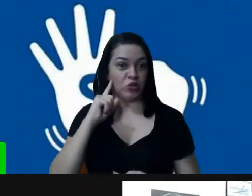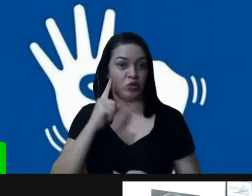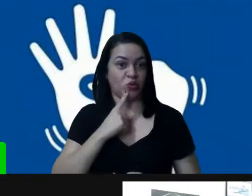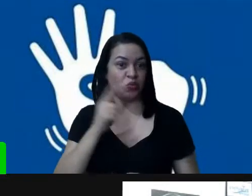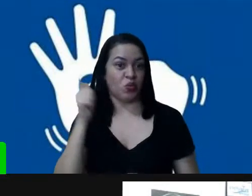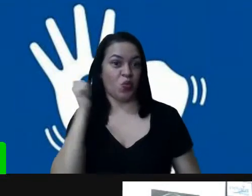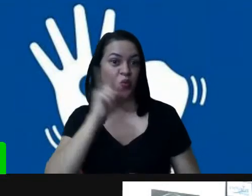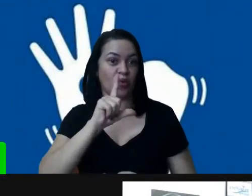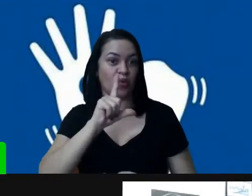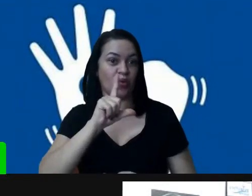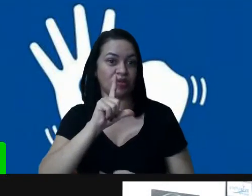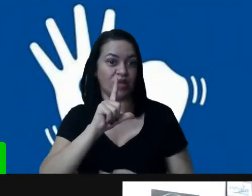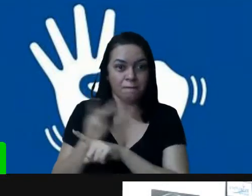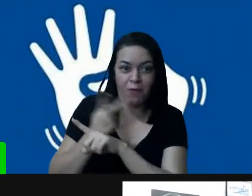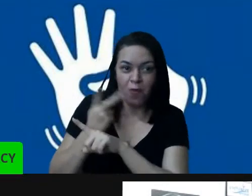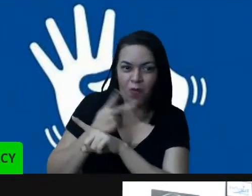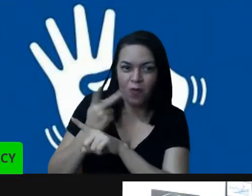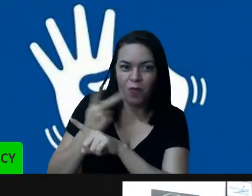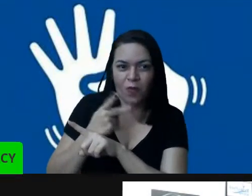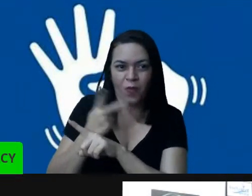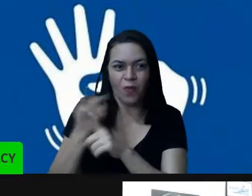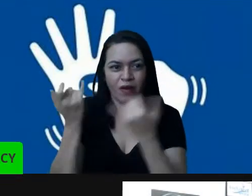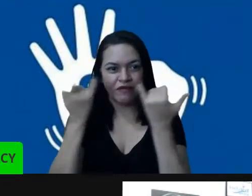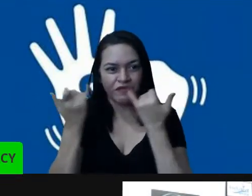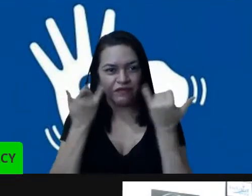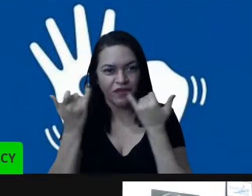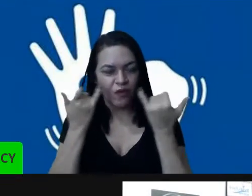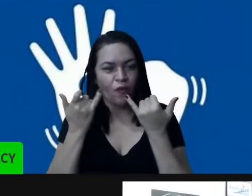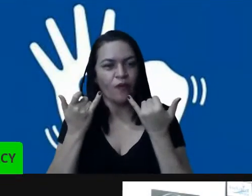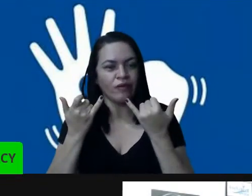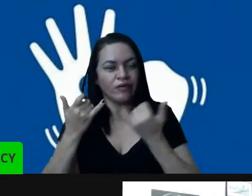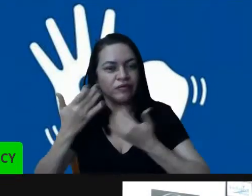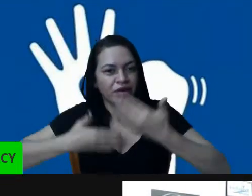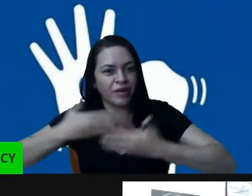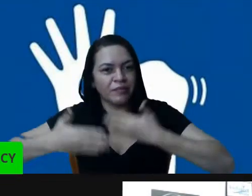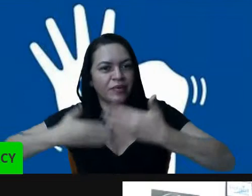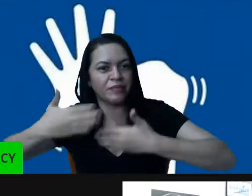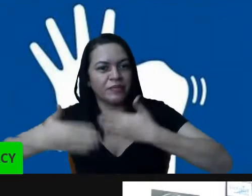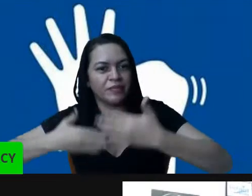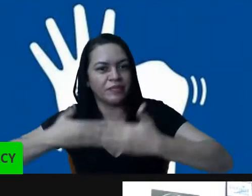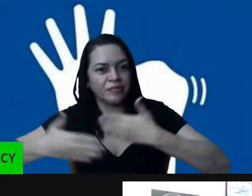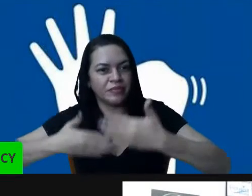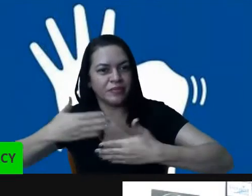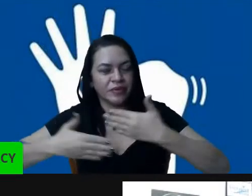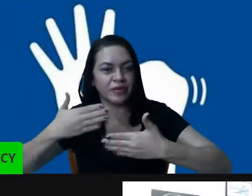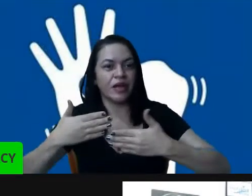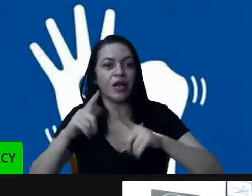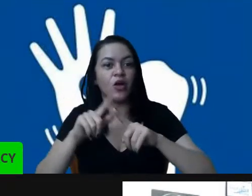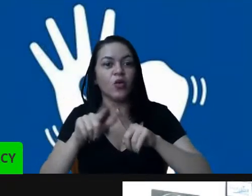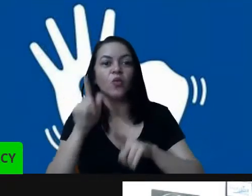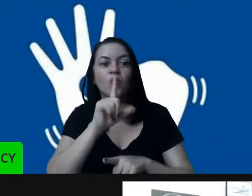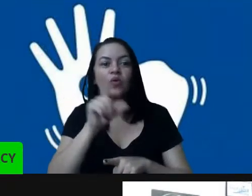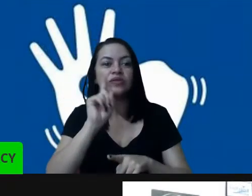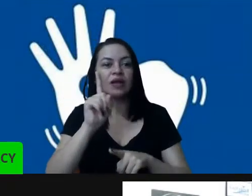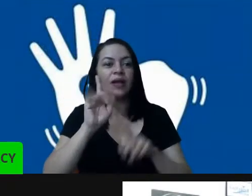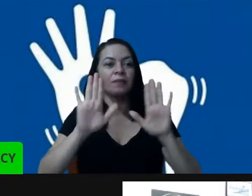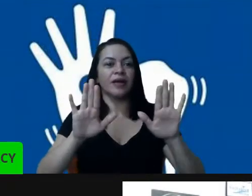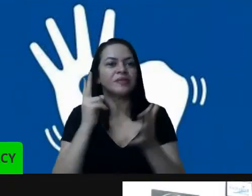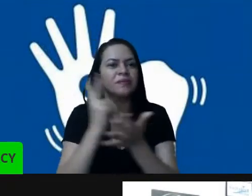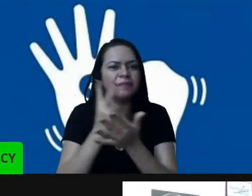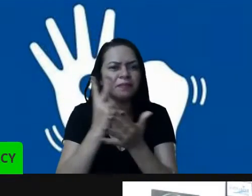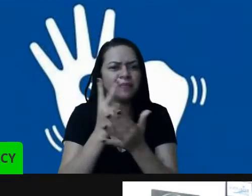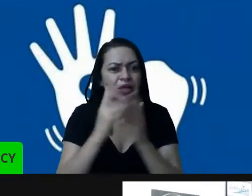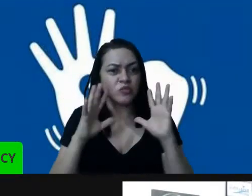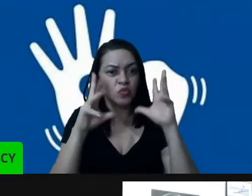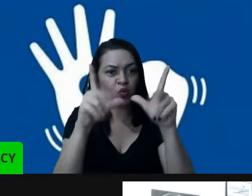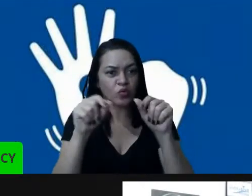atrás também, ele procura, ele liga também, ele procura se informar. E mesmo com toda dificuldade,